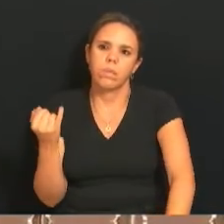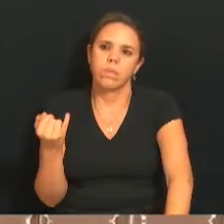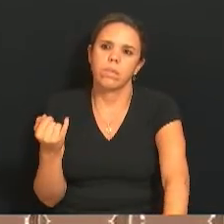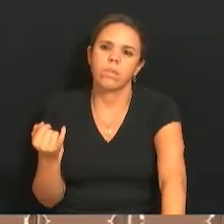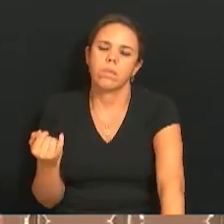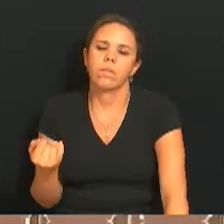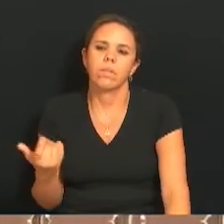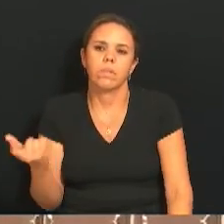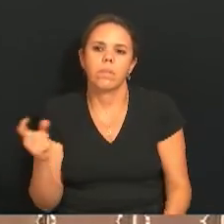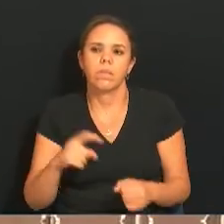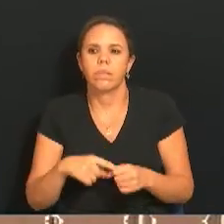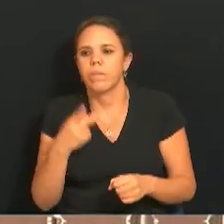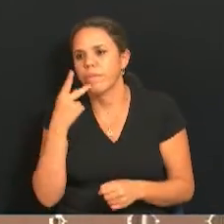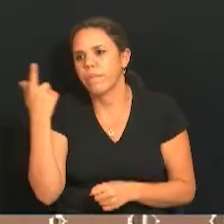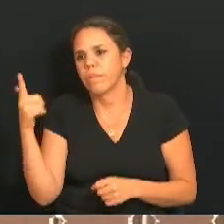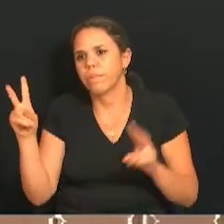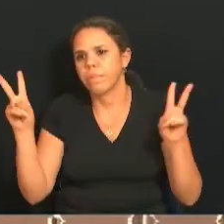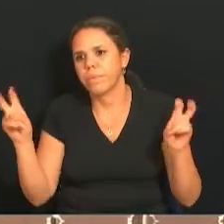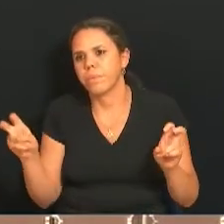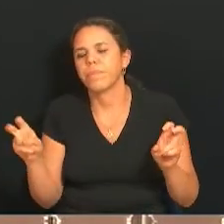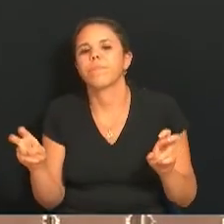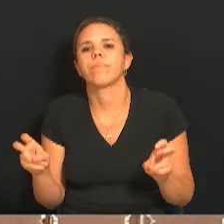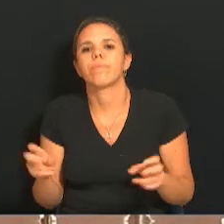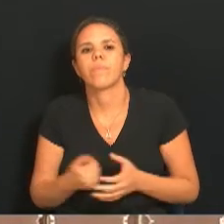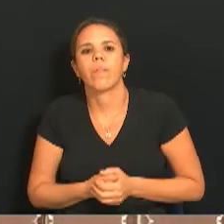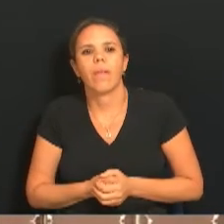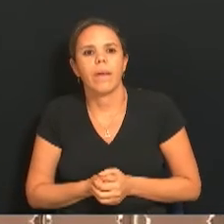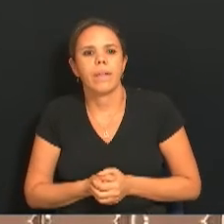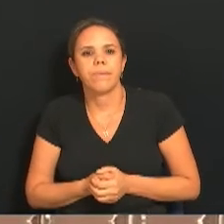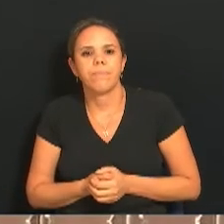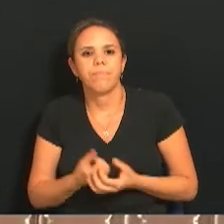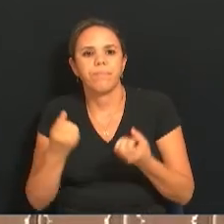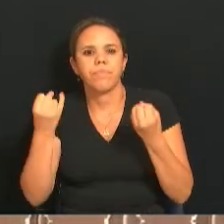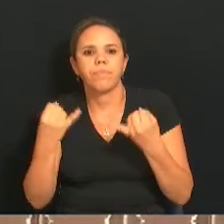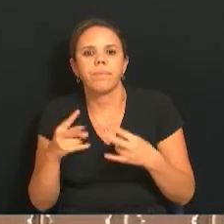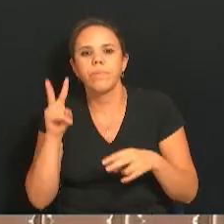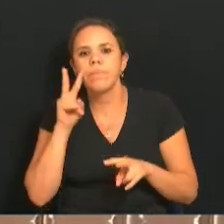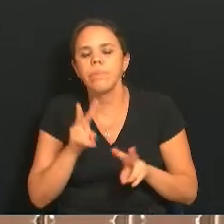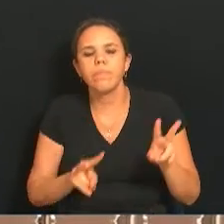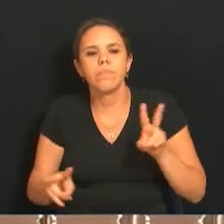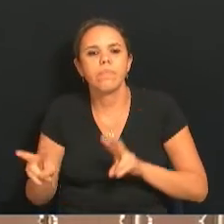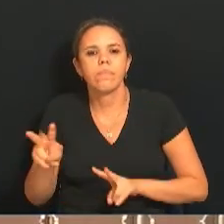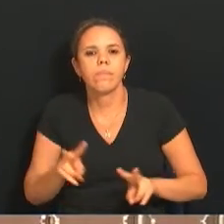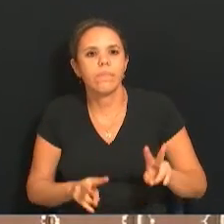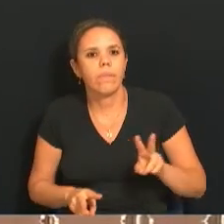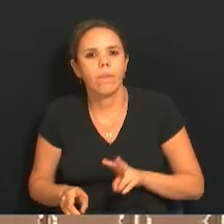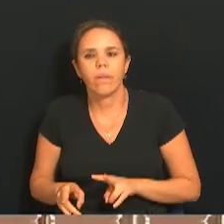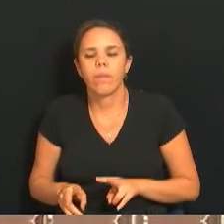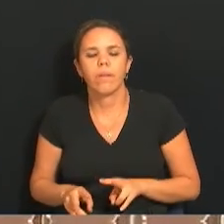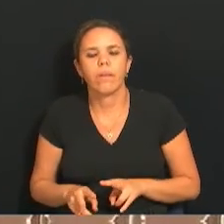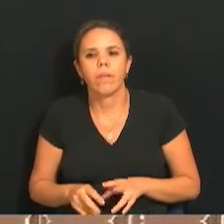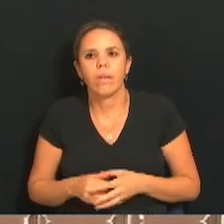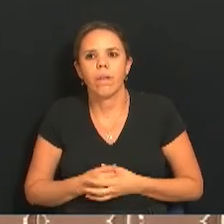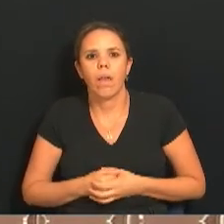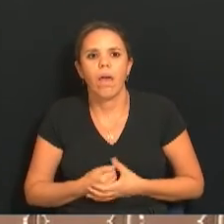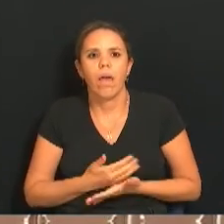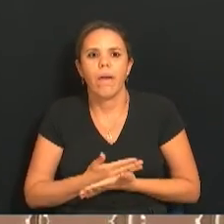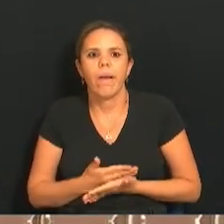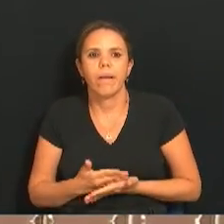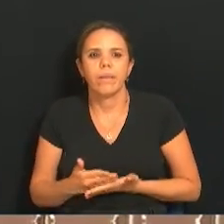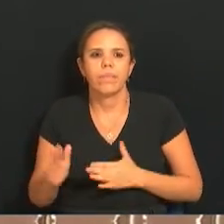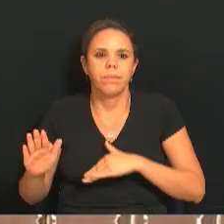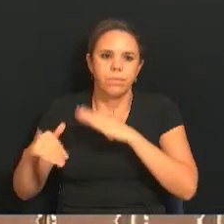assunto de uma outra forma de abordar, de ver. A gente tem que realmente começar